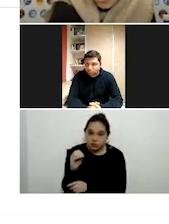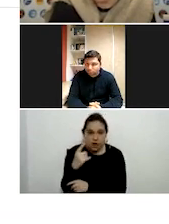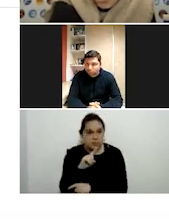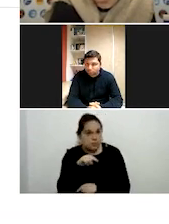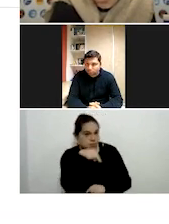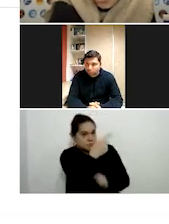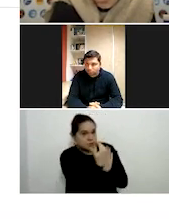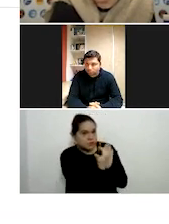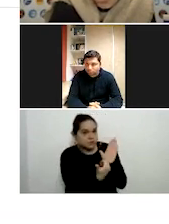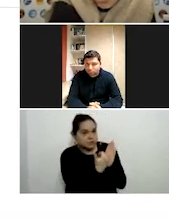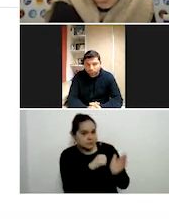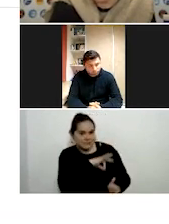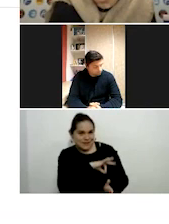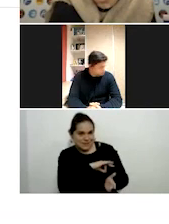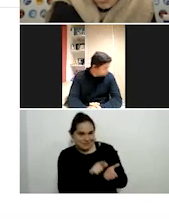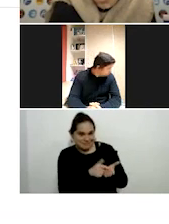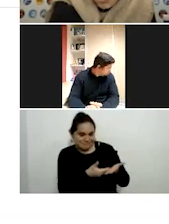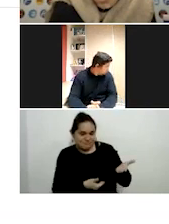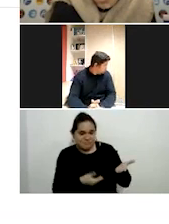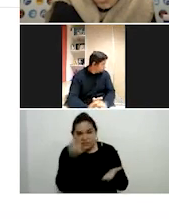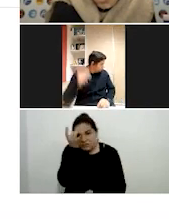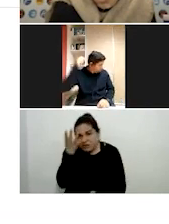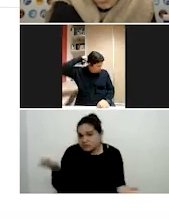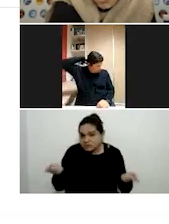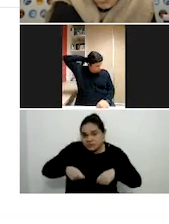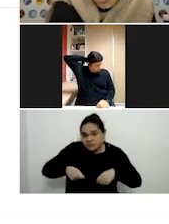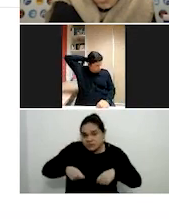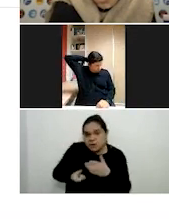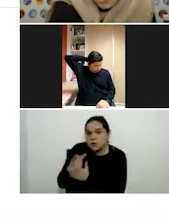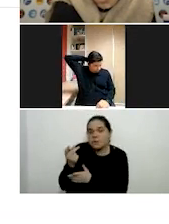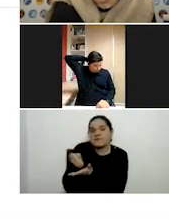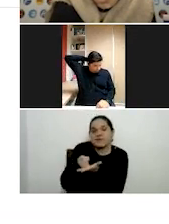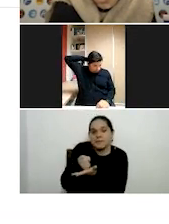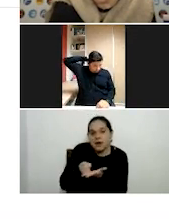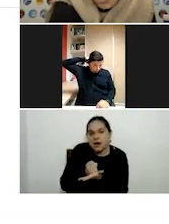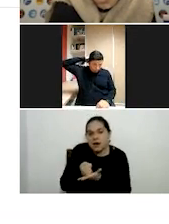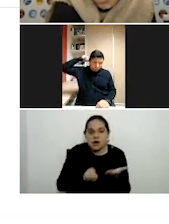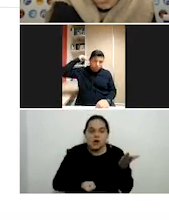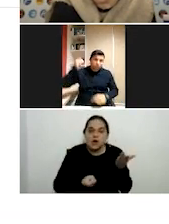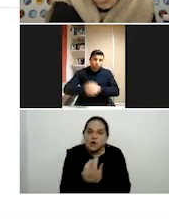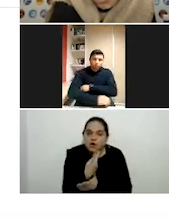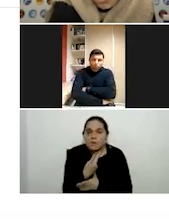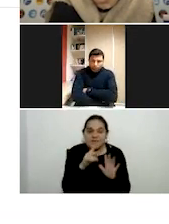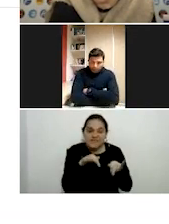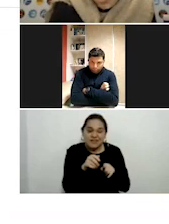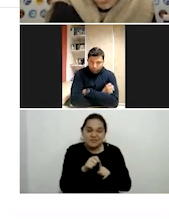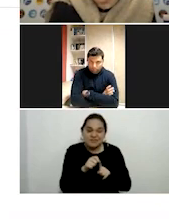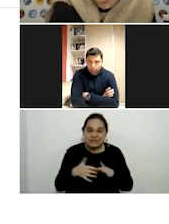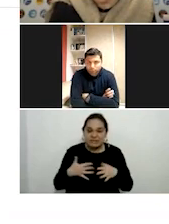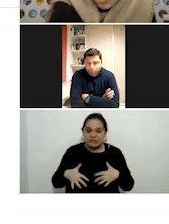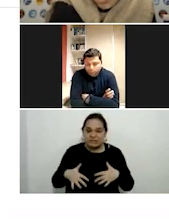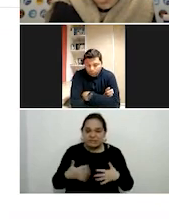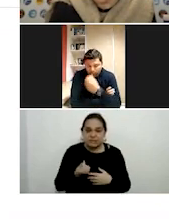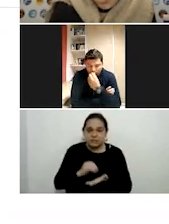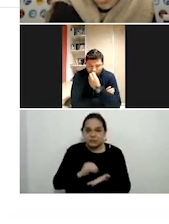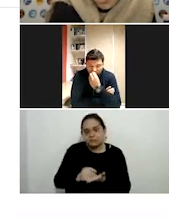folha de pagamento. Então, ele pode garantir a compra da farmácia, a compra do mercado. Naquele final de mês, ele adianta os créditos e faz